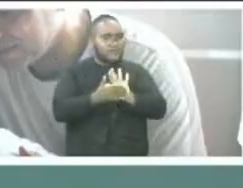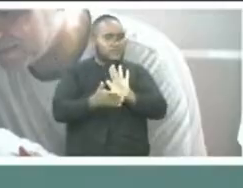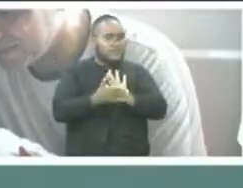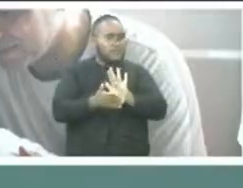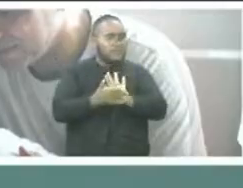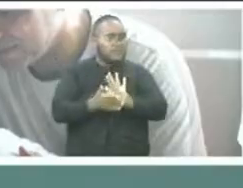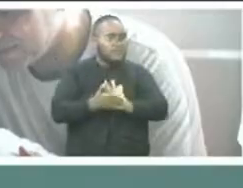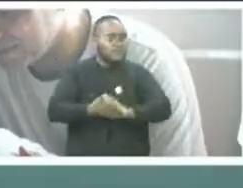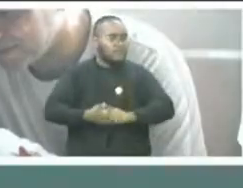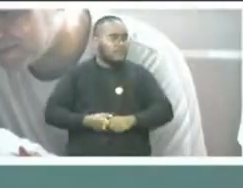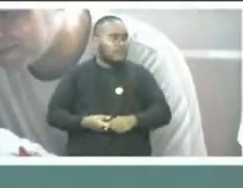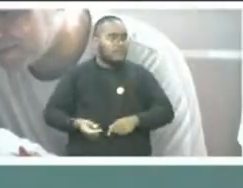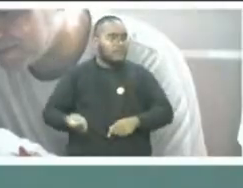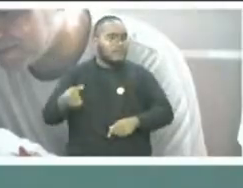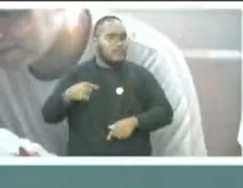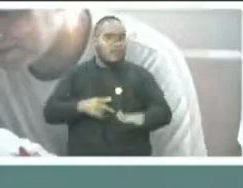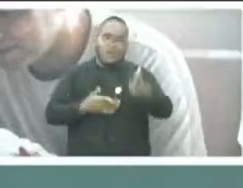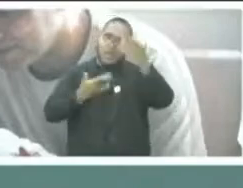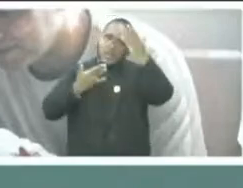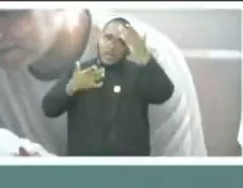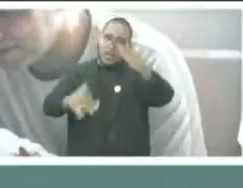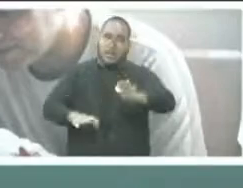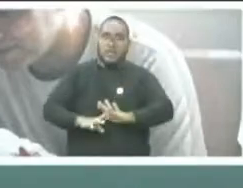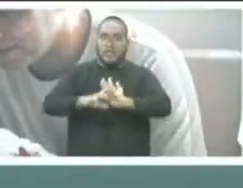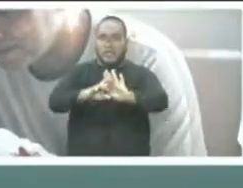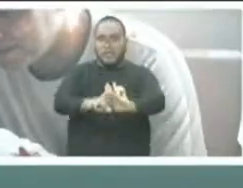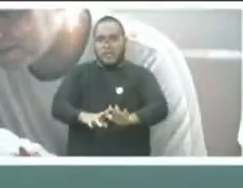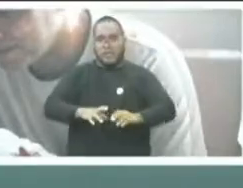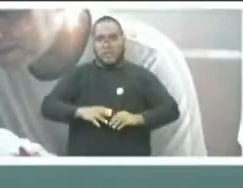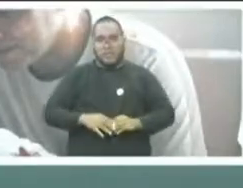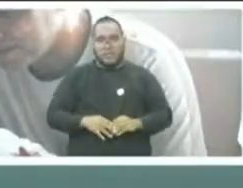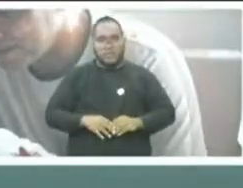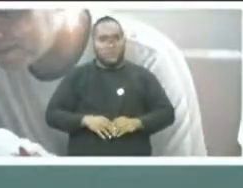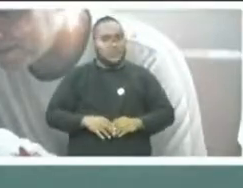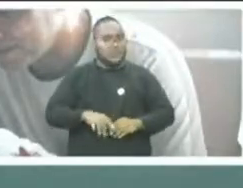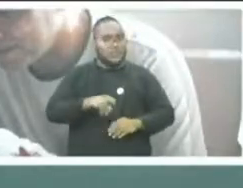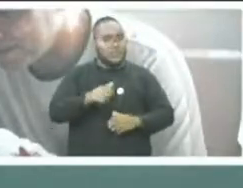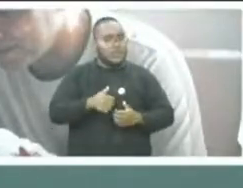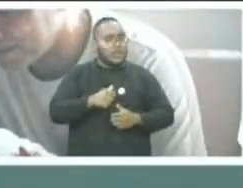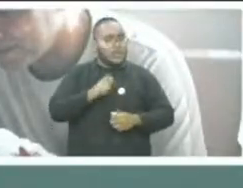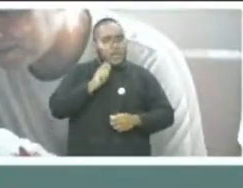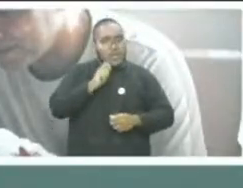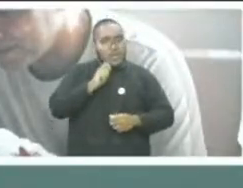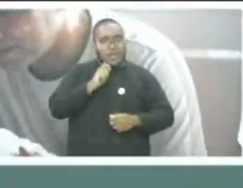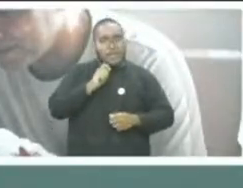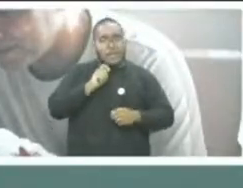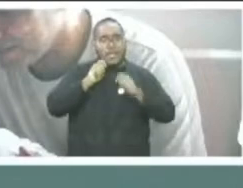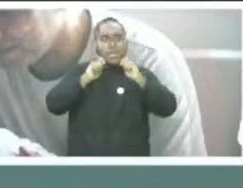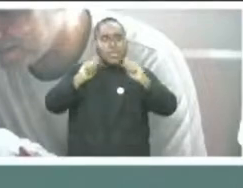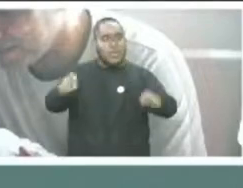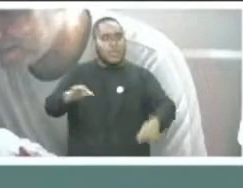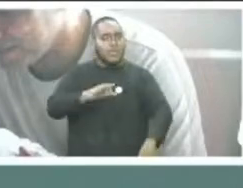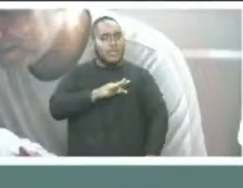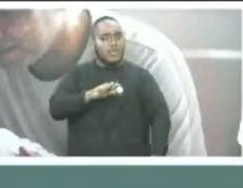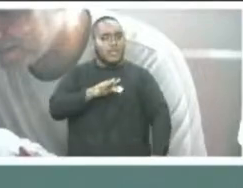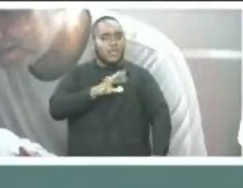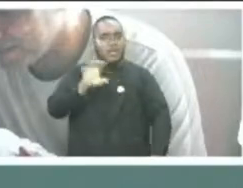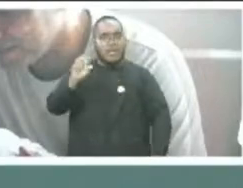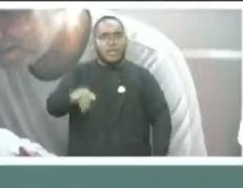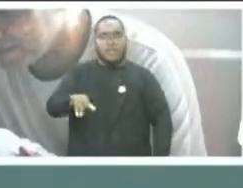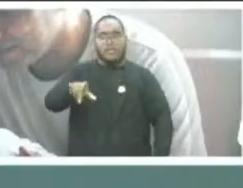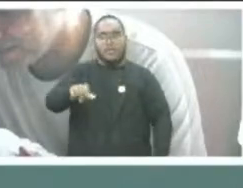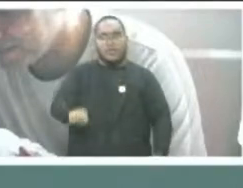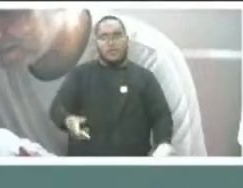Nós agradecemos a representante da DARRU, a assessora técnica Camila Freire, e assim reforçamos a importância